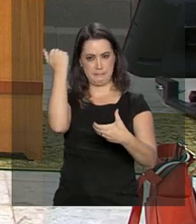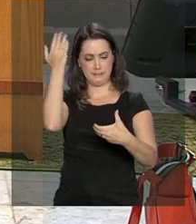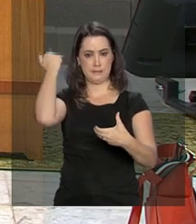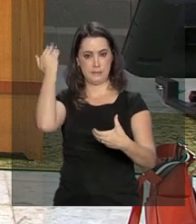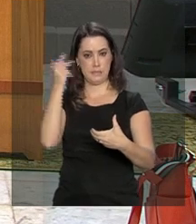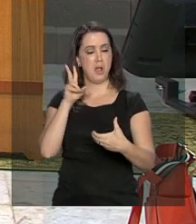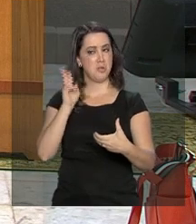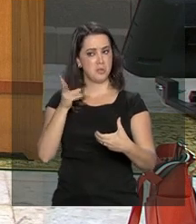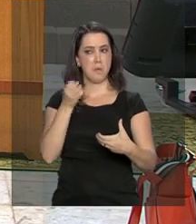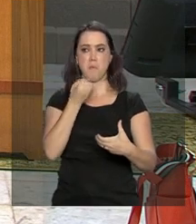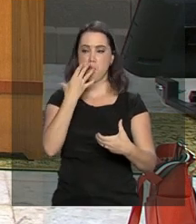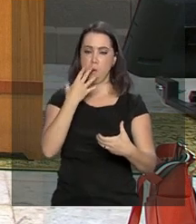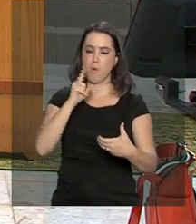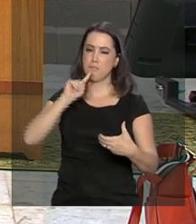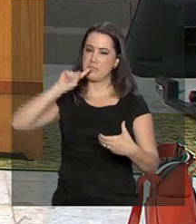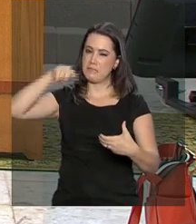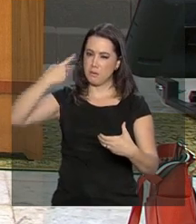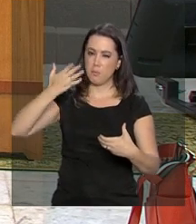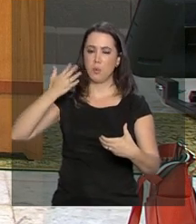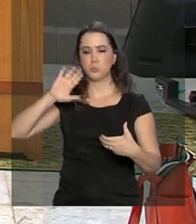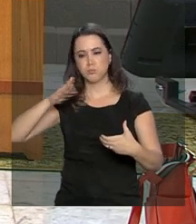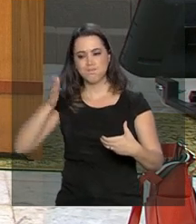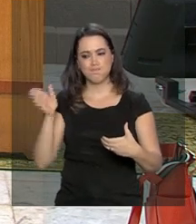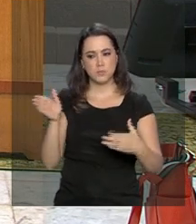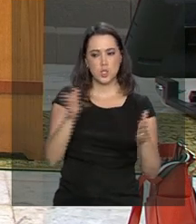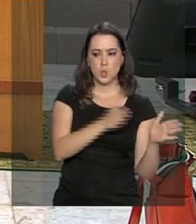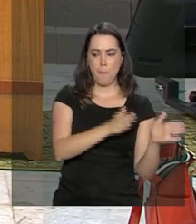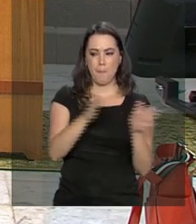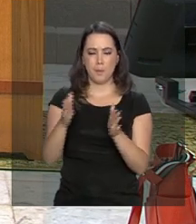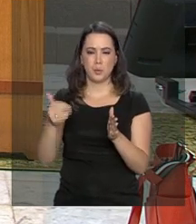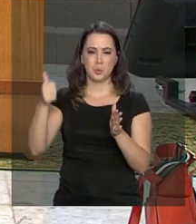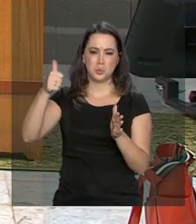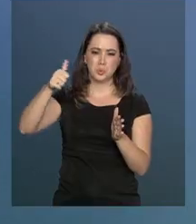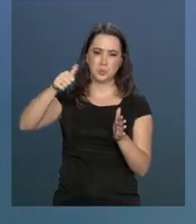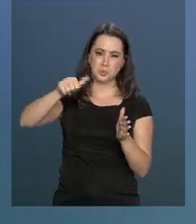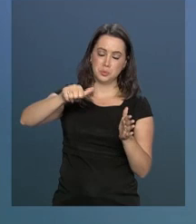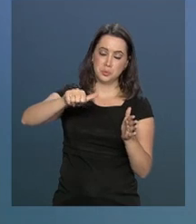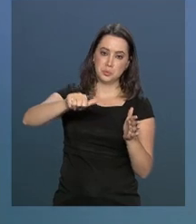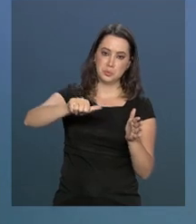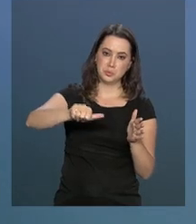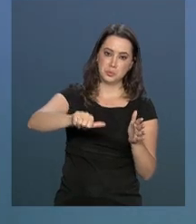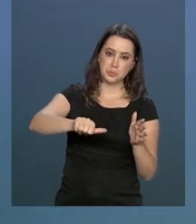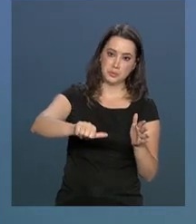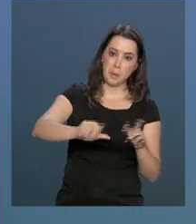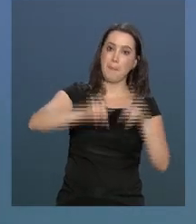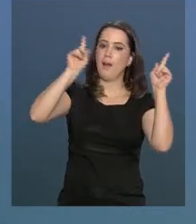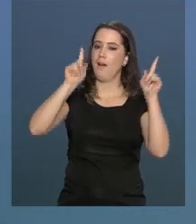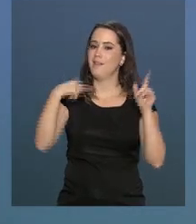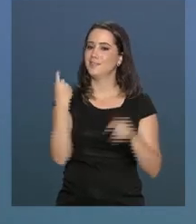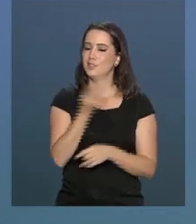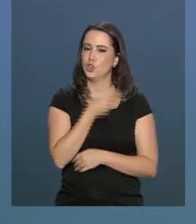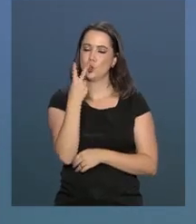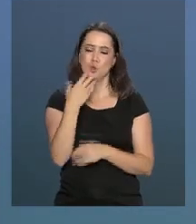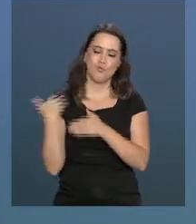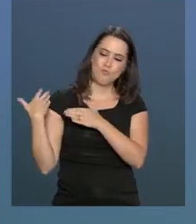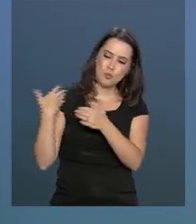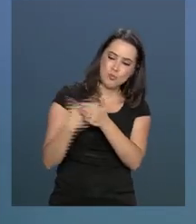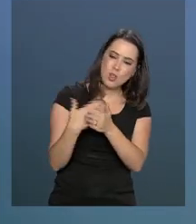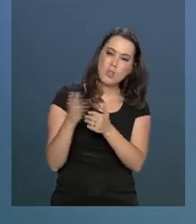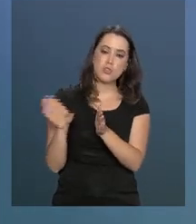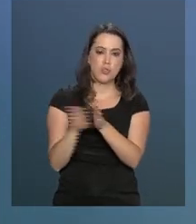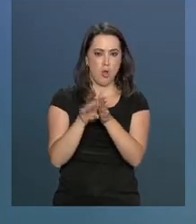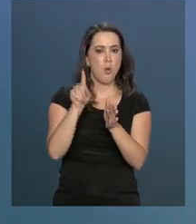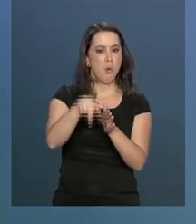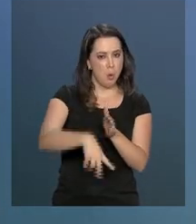prestigiada começou num certo período a perder prestígio por razões as mais variadas mas é nestes últimos tempos ganhou uma